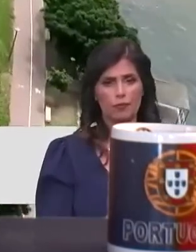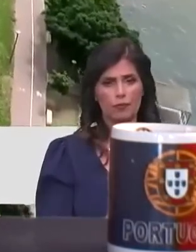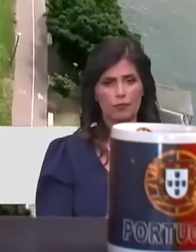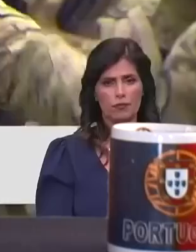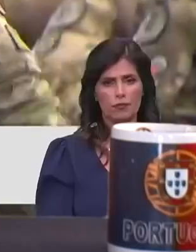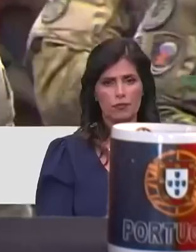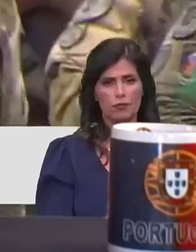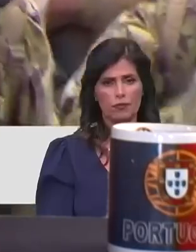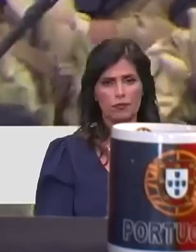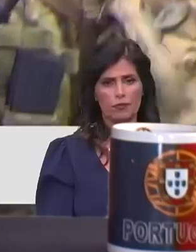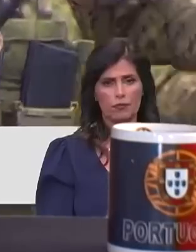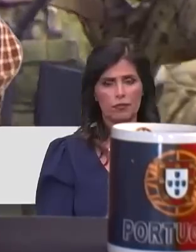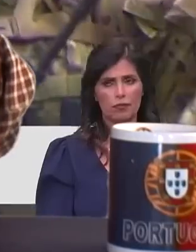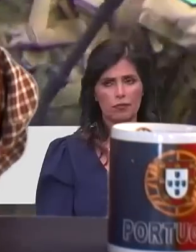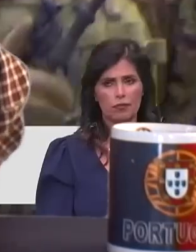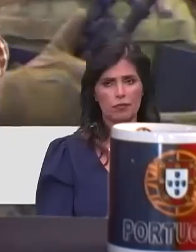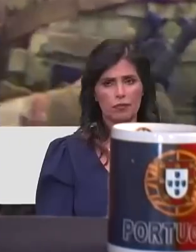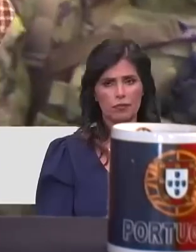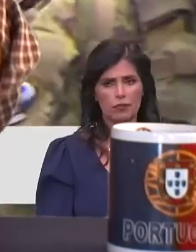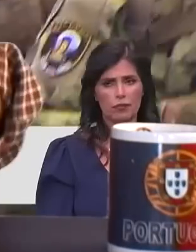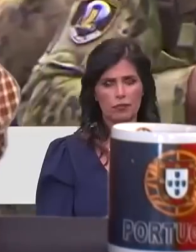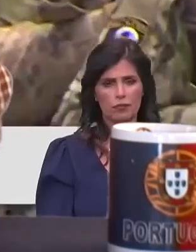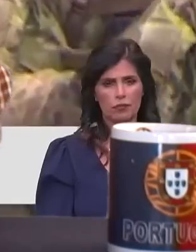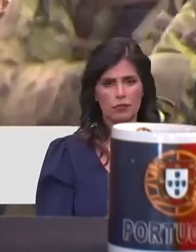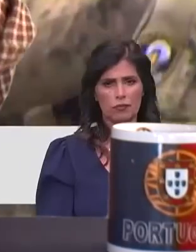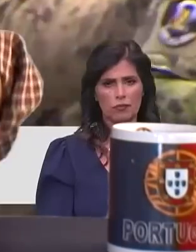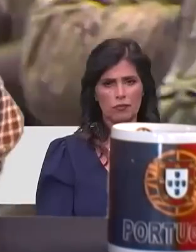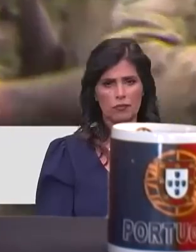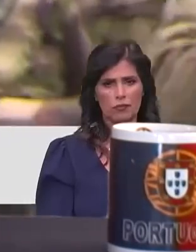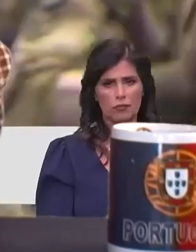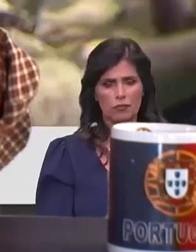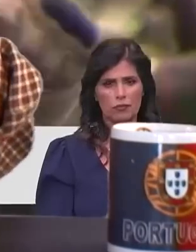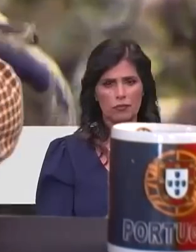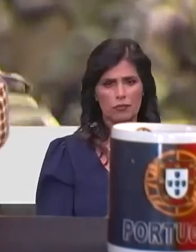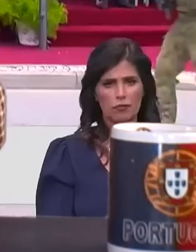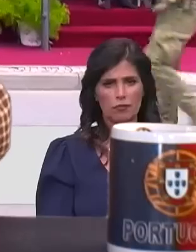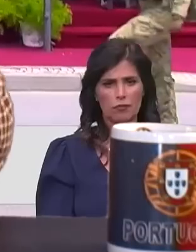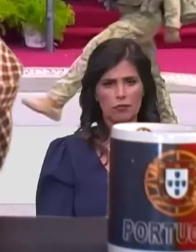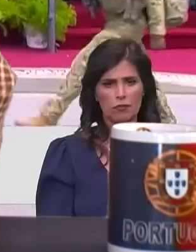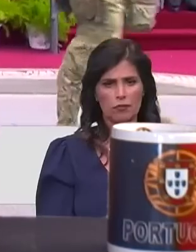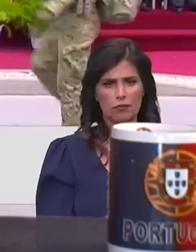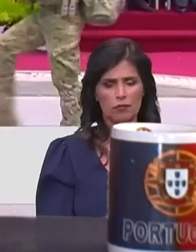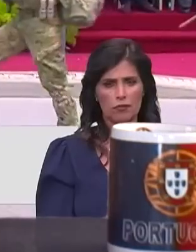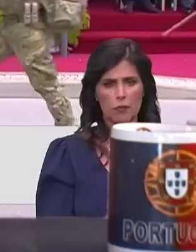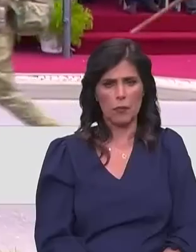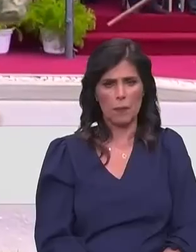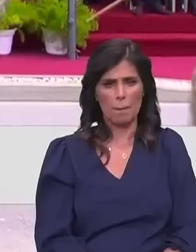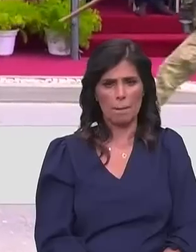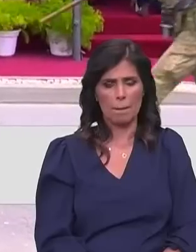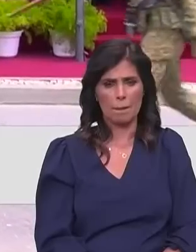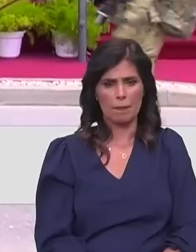Estados Unidos com aqueles porta-aviões contactorpedeiros aqueles coraçados aqueles navios tecnologicamente evoluidíssimos